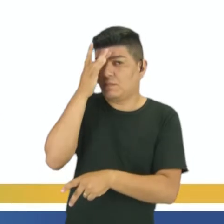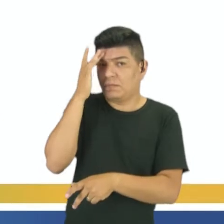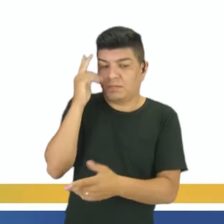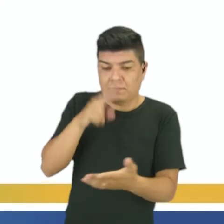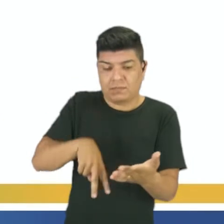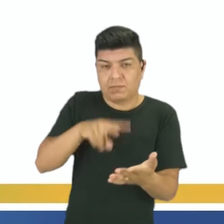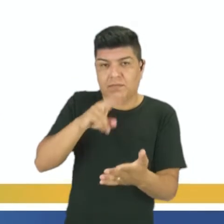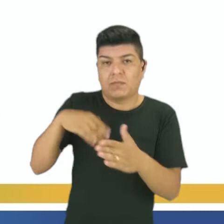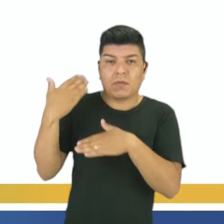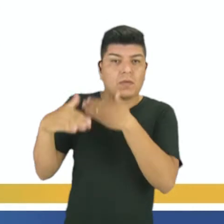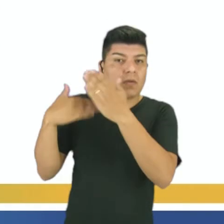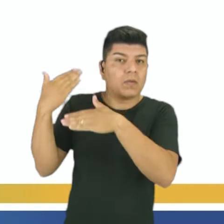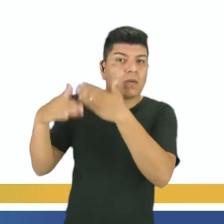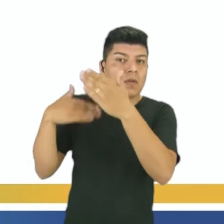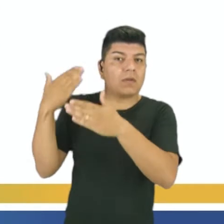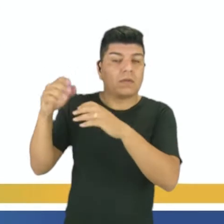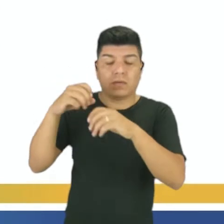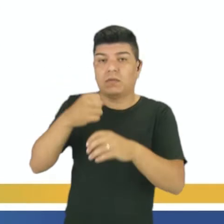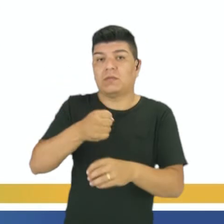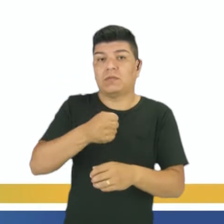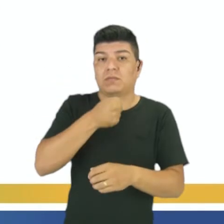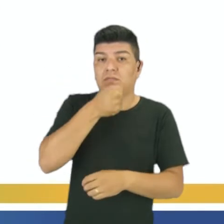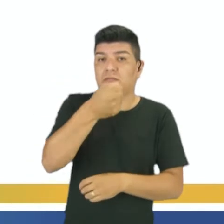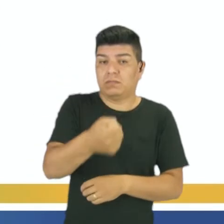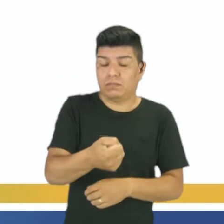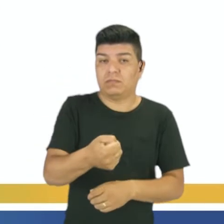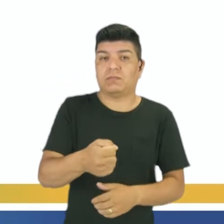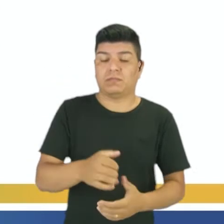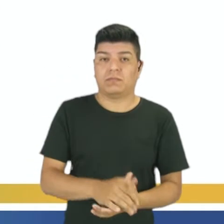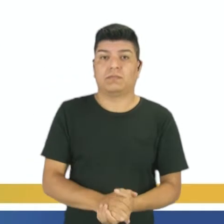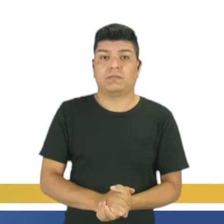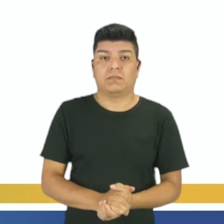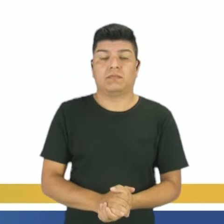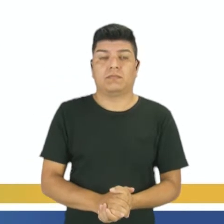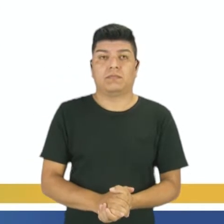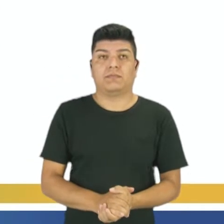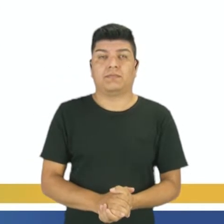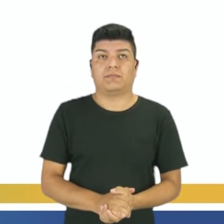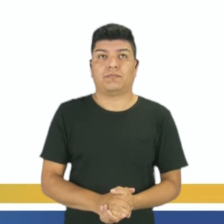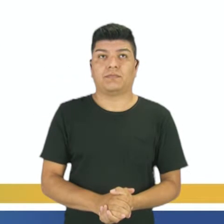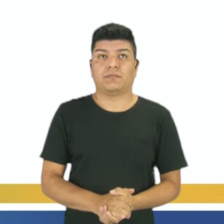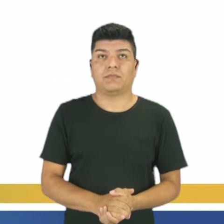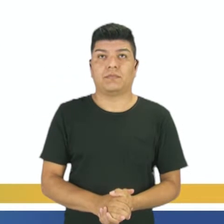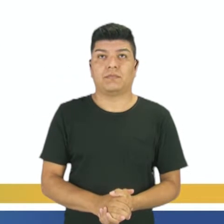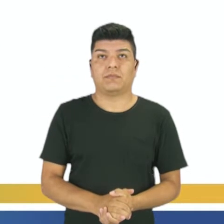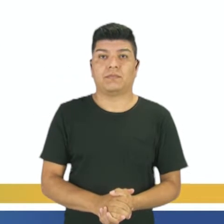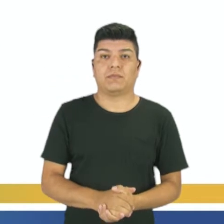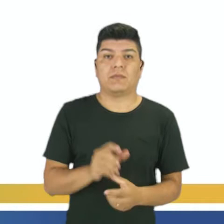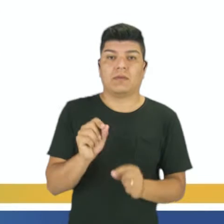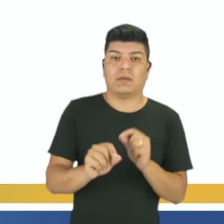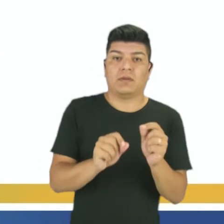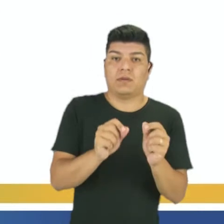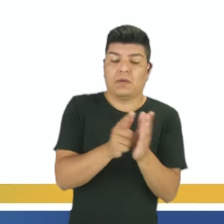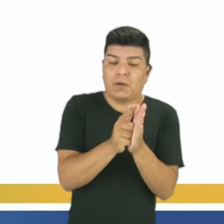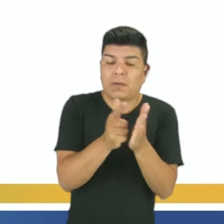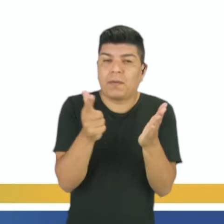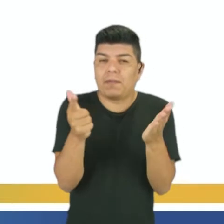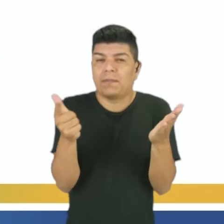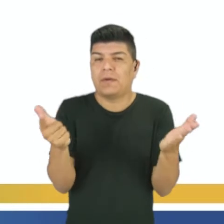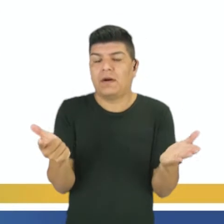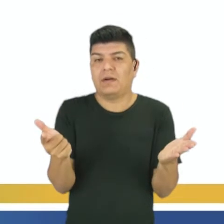gerou o desenvolvimento da imprensa, tá? E aí a confecção de